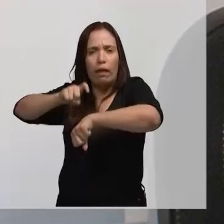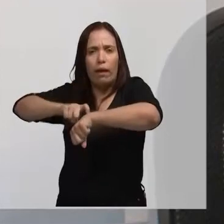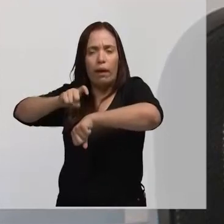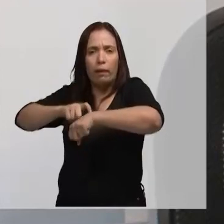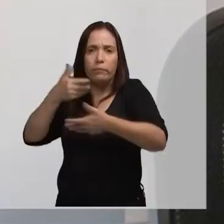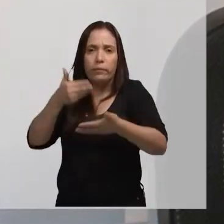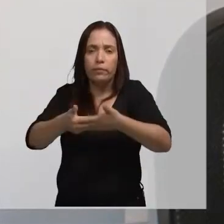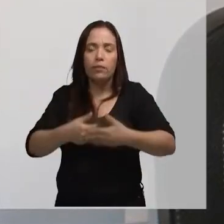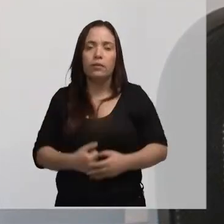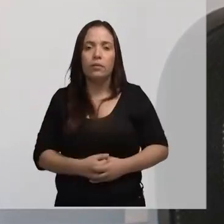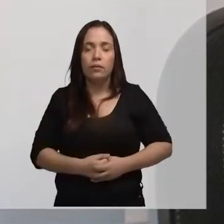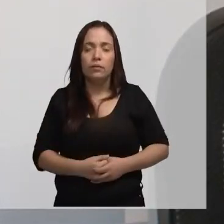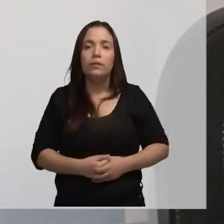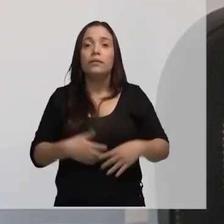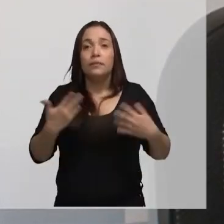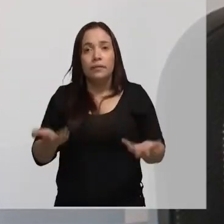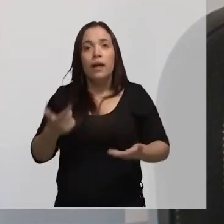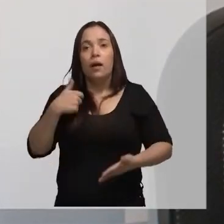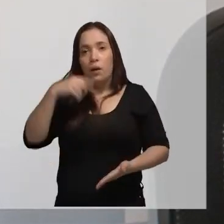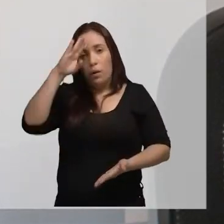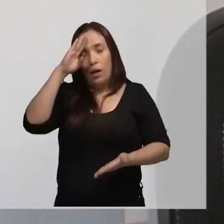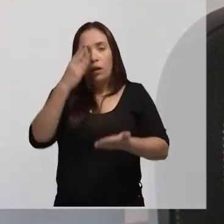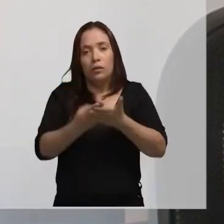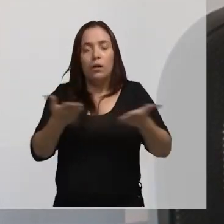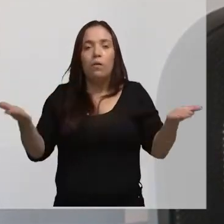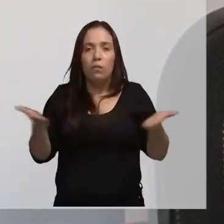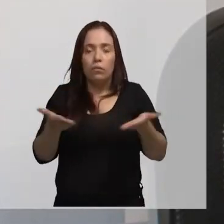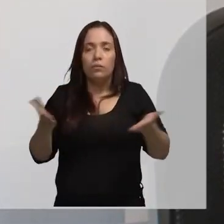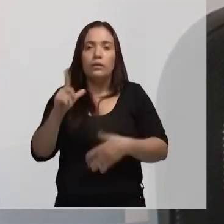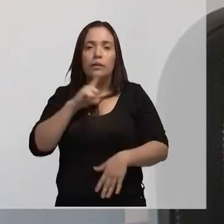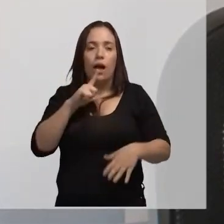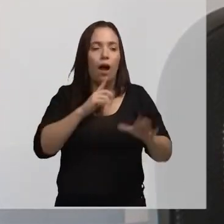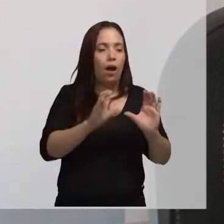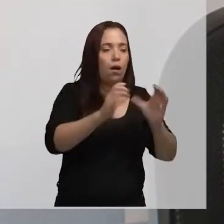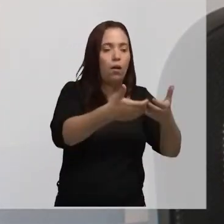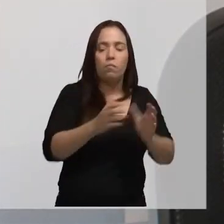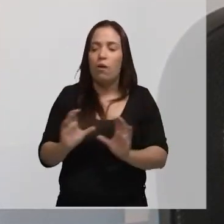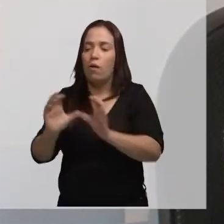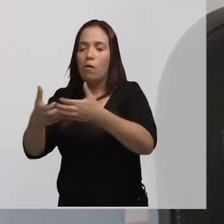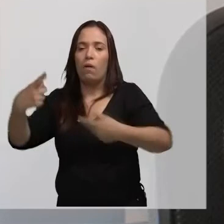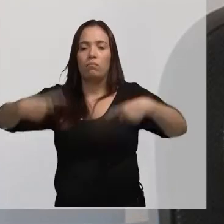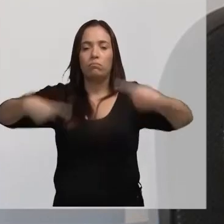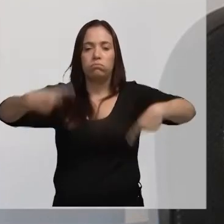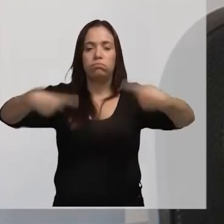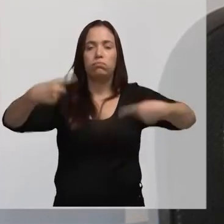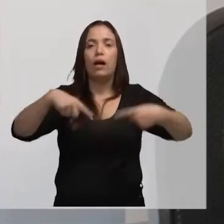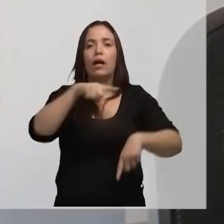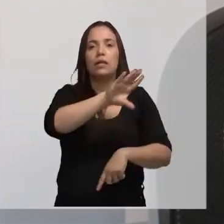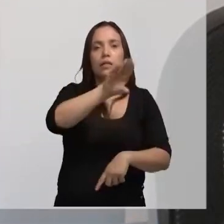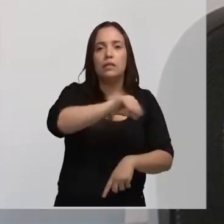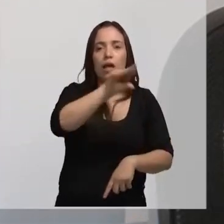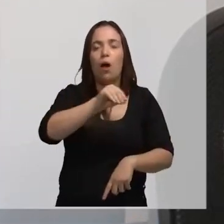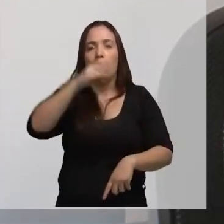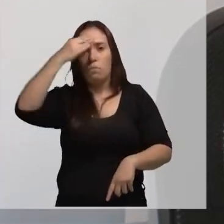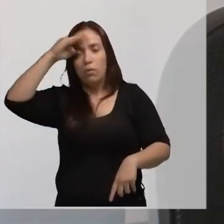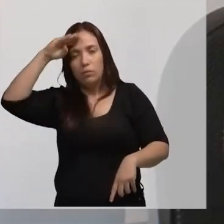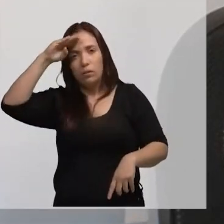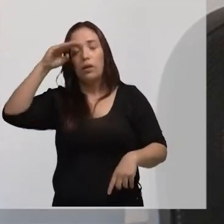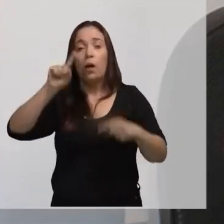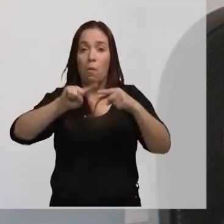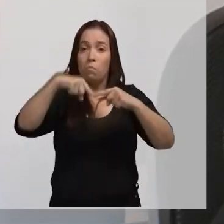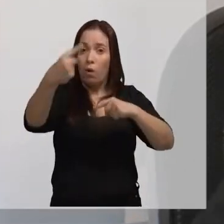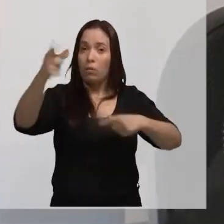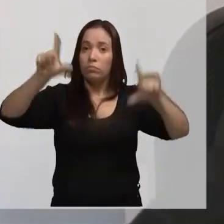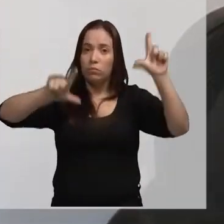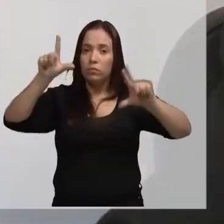existe uma polarização hoje em matéria de discussão midiática. Entre o Ciro e o Bolsonaro. Na qual no próximo programa eu acho que a gente vai